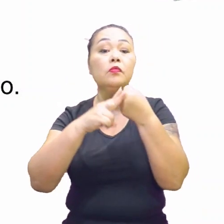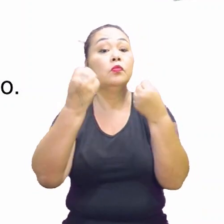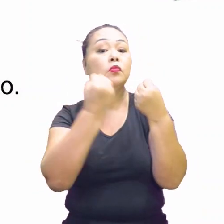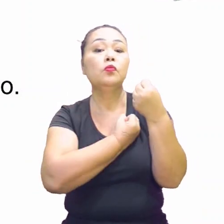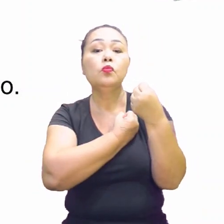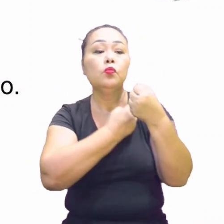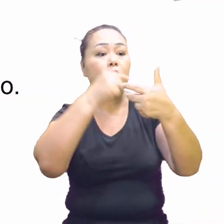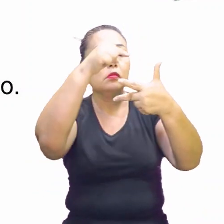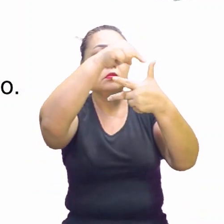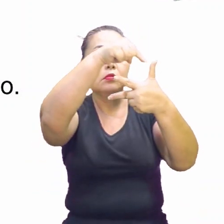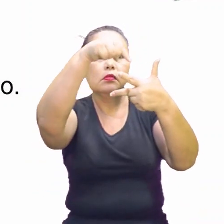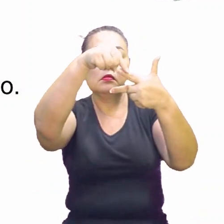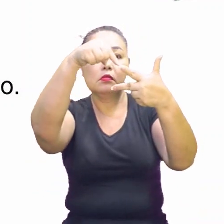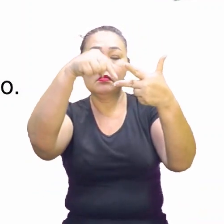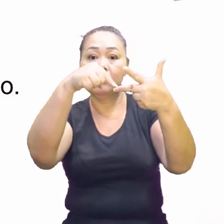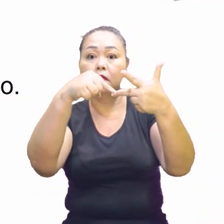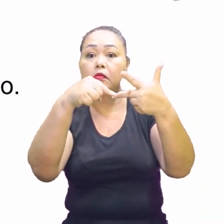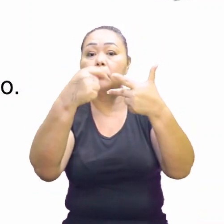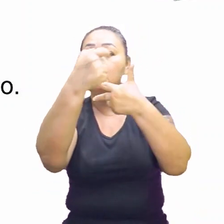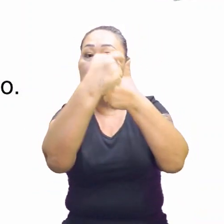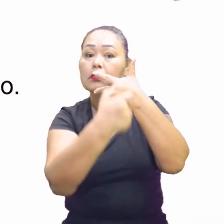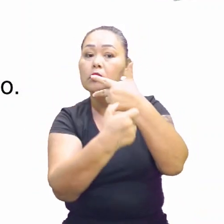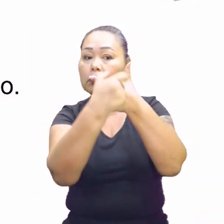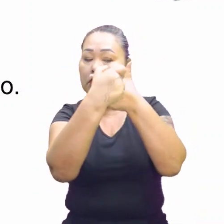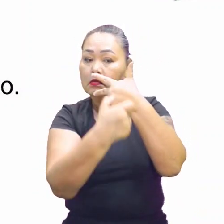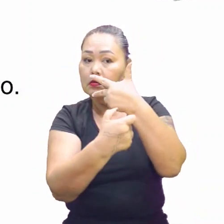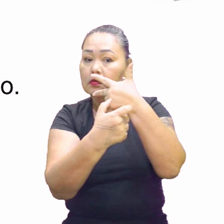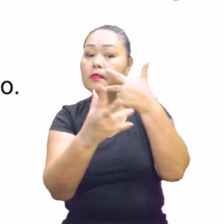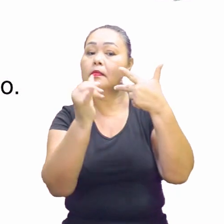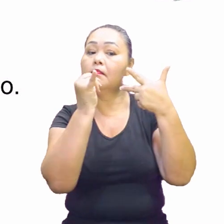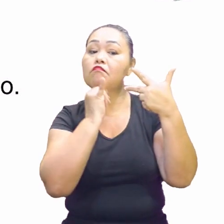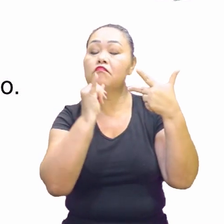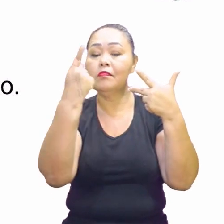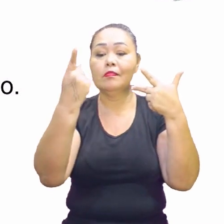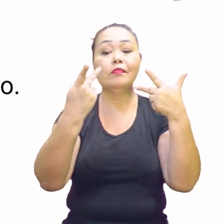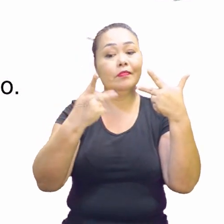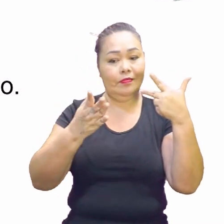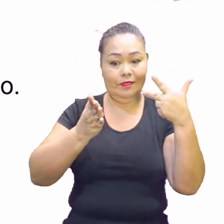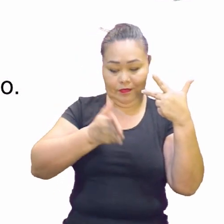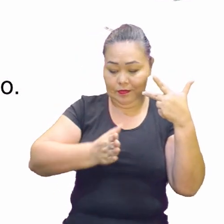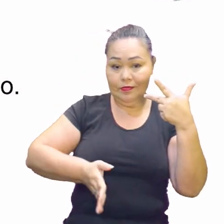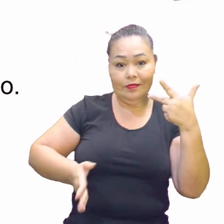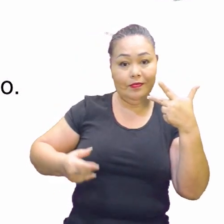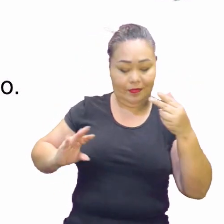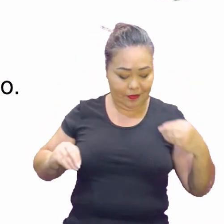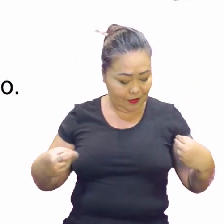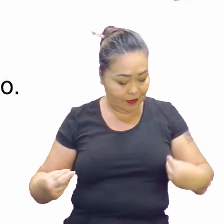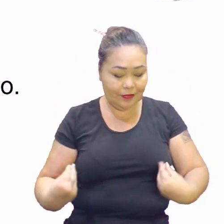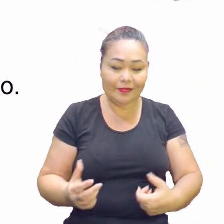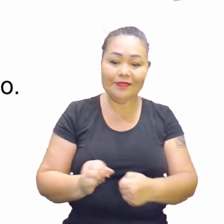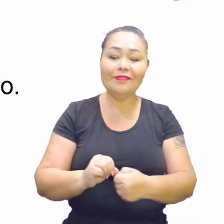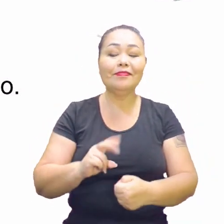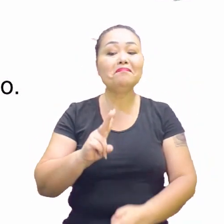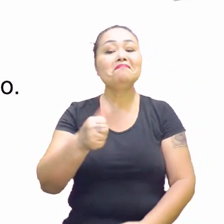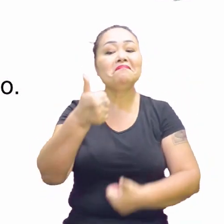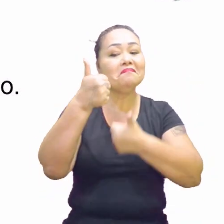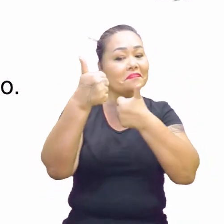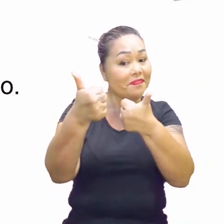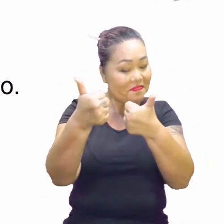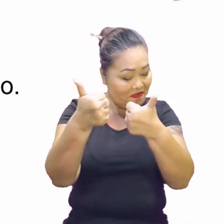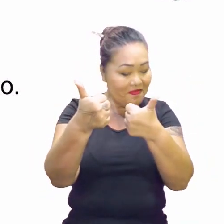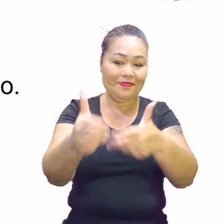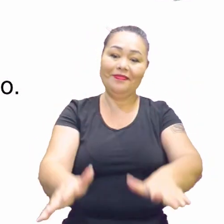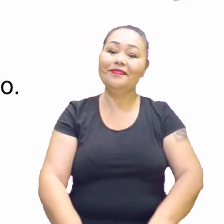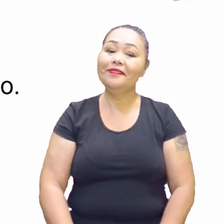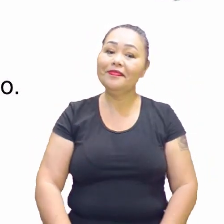e pessoa com o sujeito. Olha o exemplo. Esse teu vestido de pregas te vai